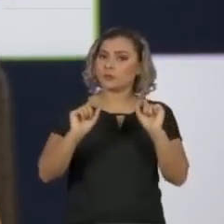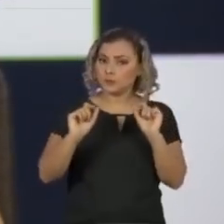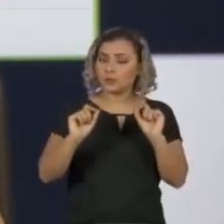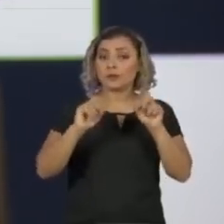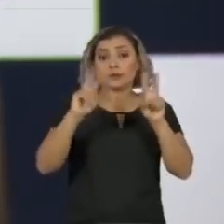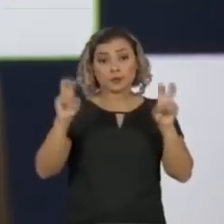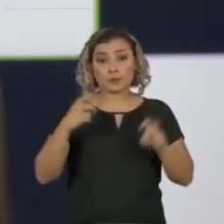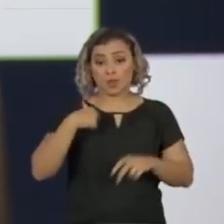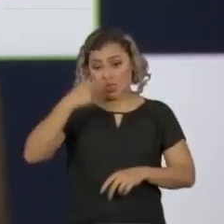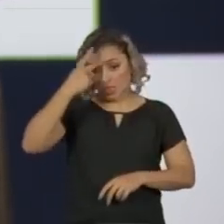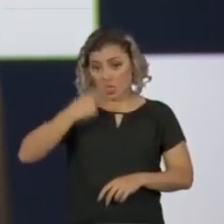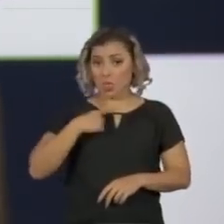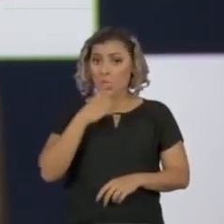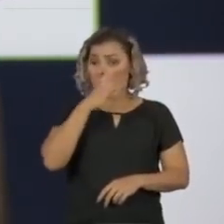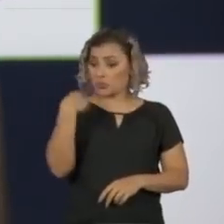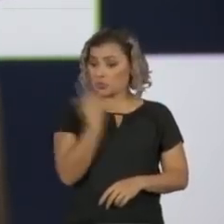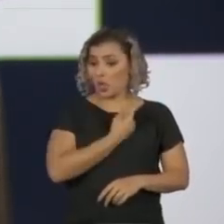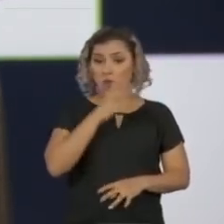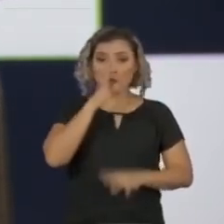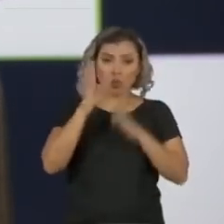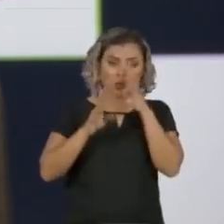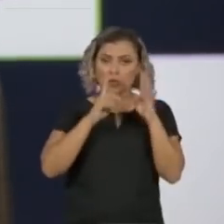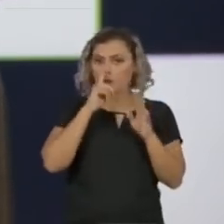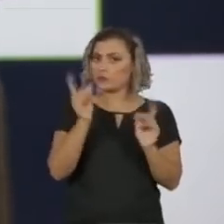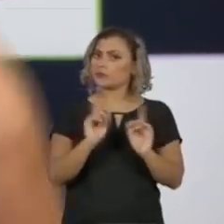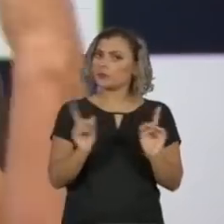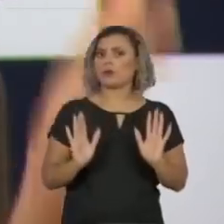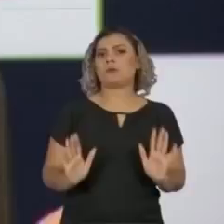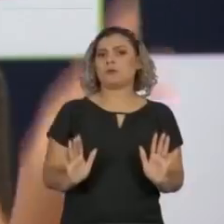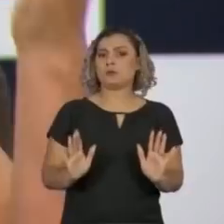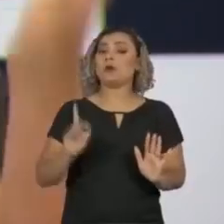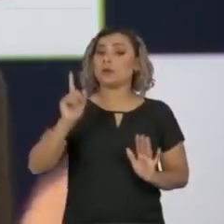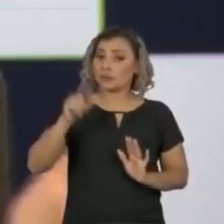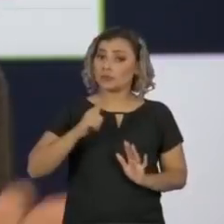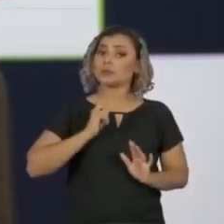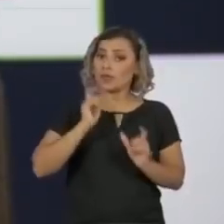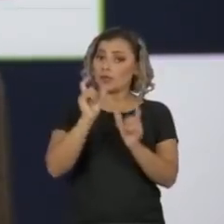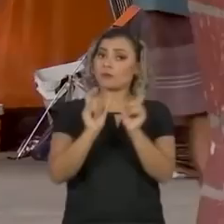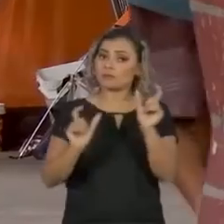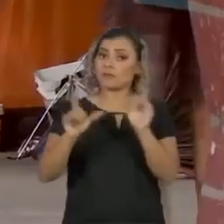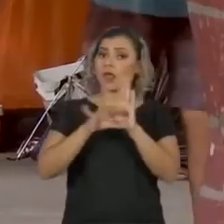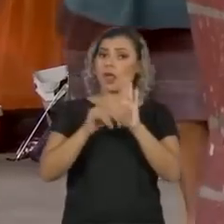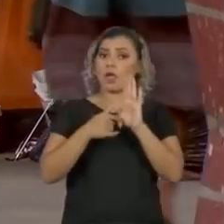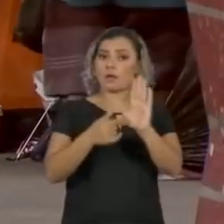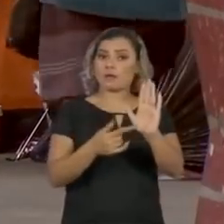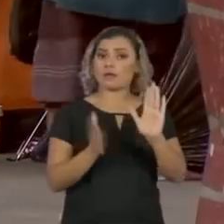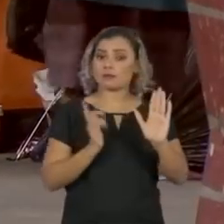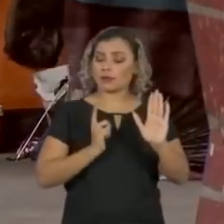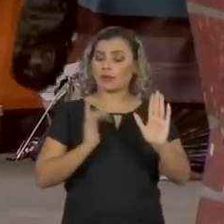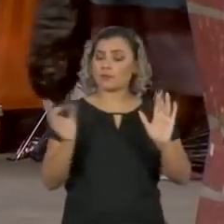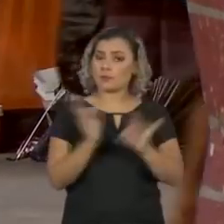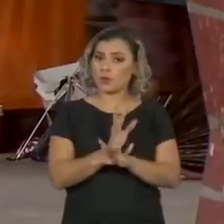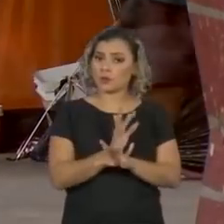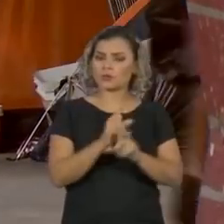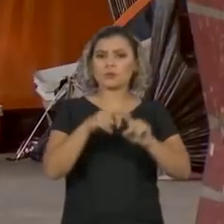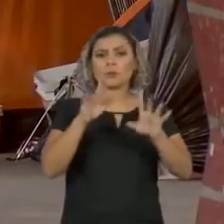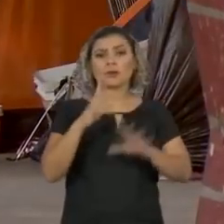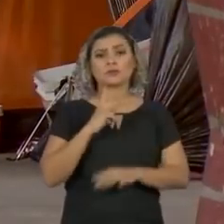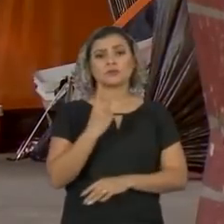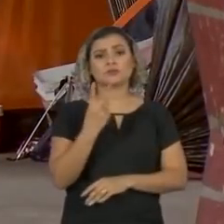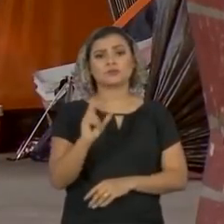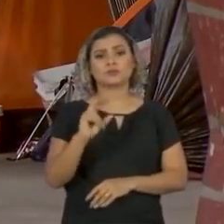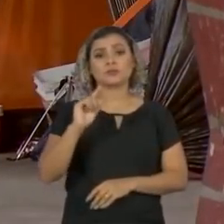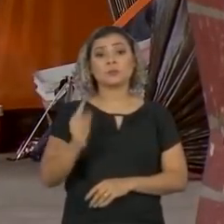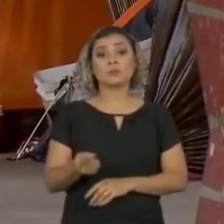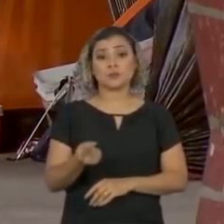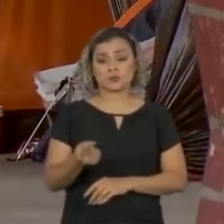questão que não fomos nós que dissemos o que é população em situação de rua. Há uma definição prevista na lei. A Prefeitura afirma que há 20 mil vagas